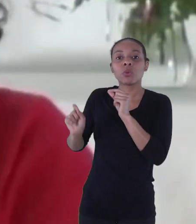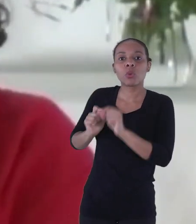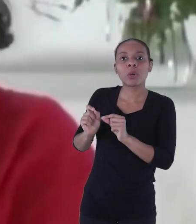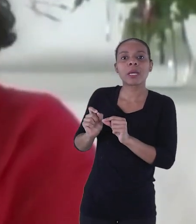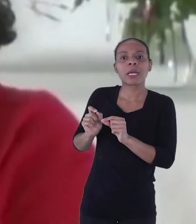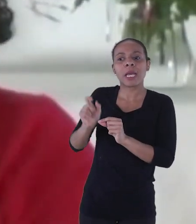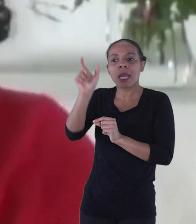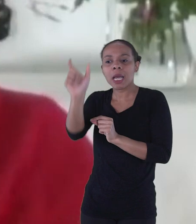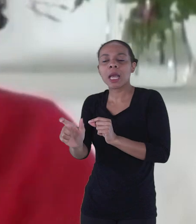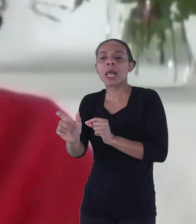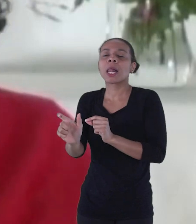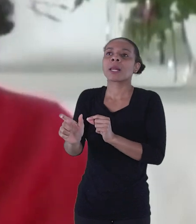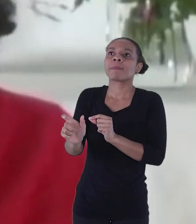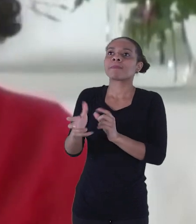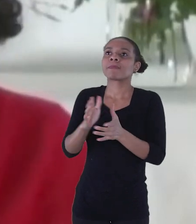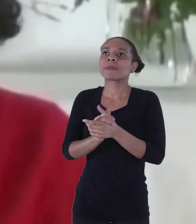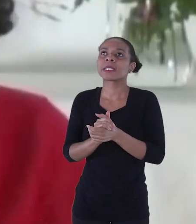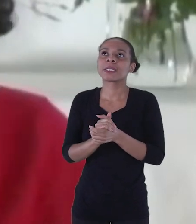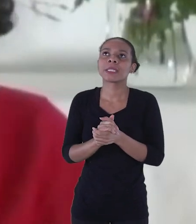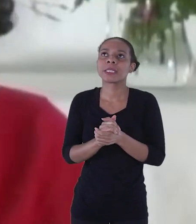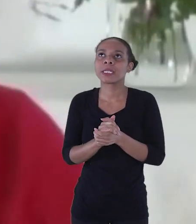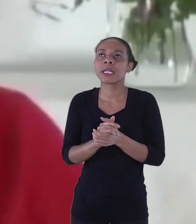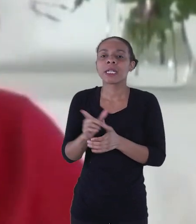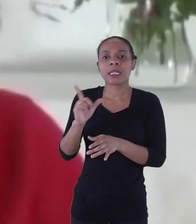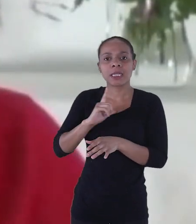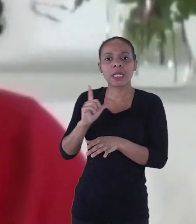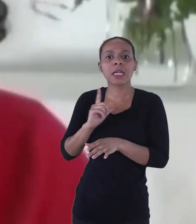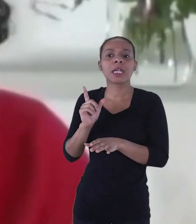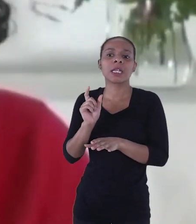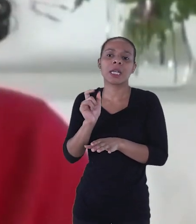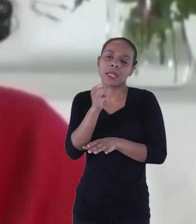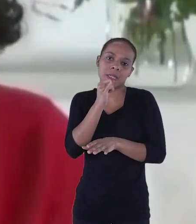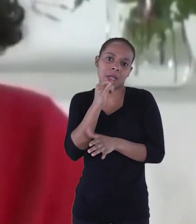alguns momentos, o livro dela,